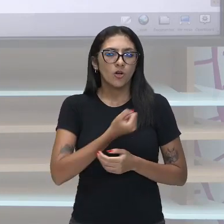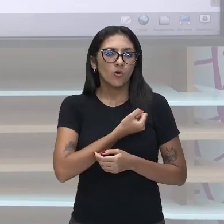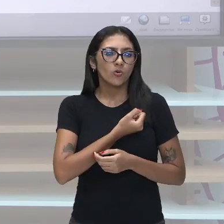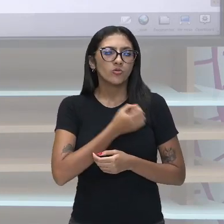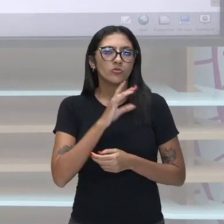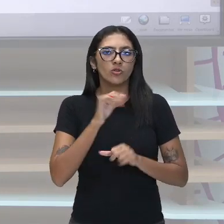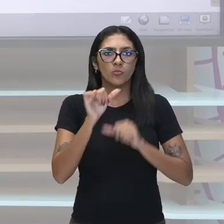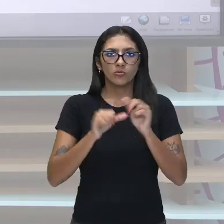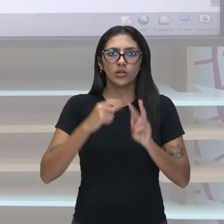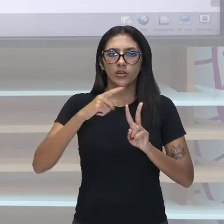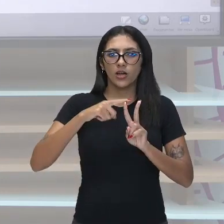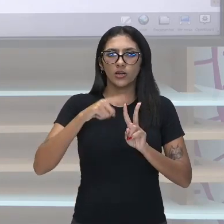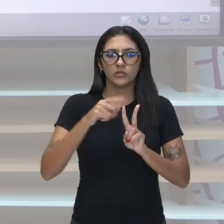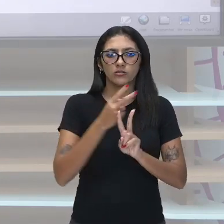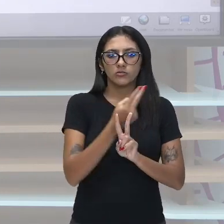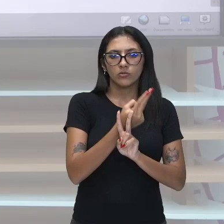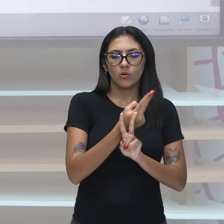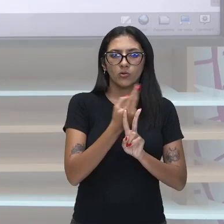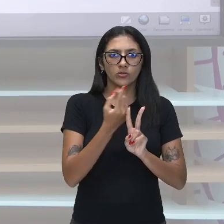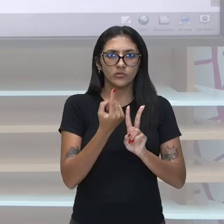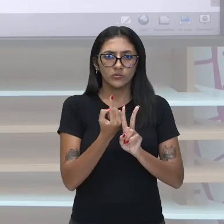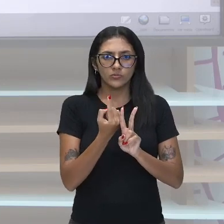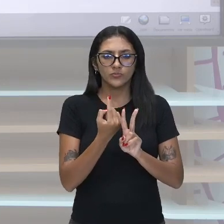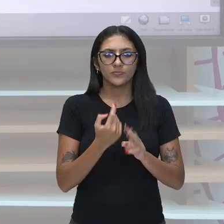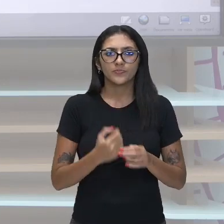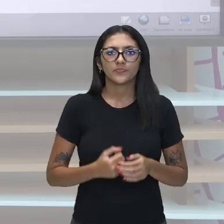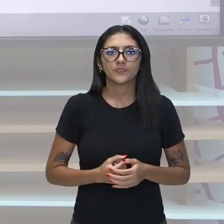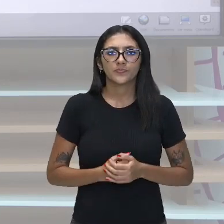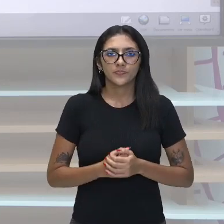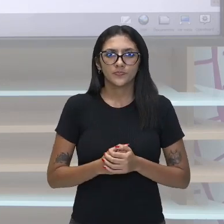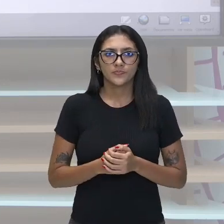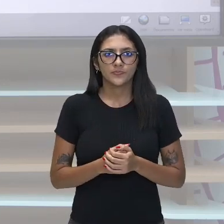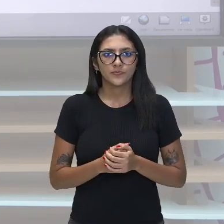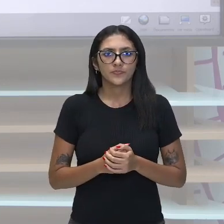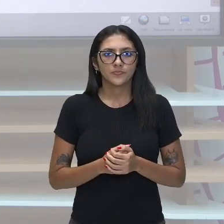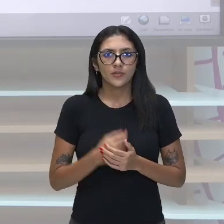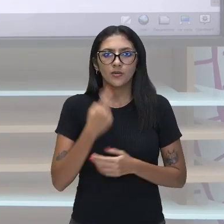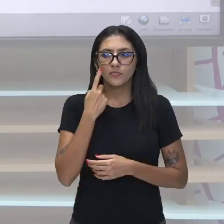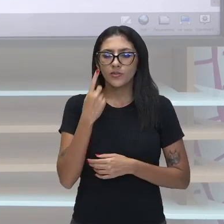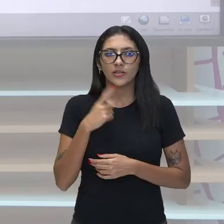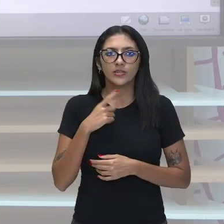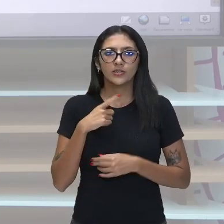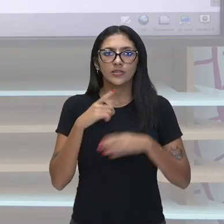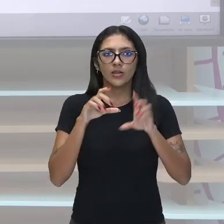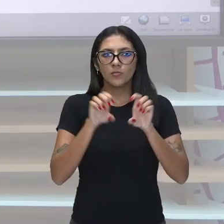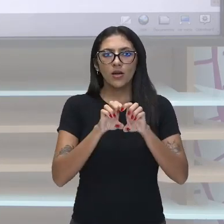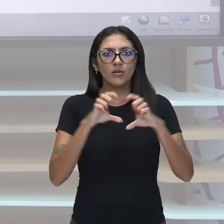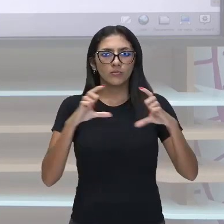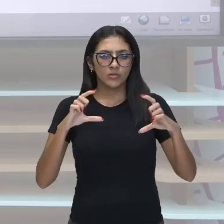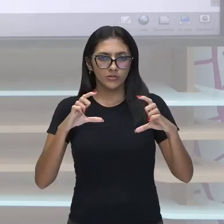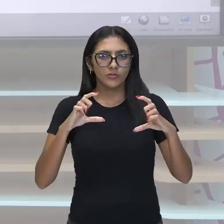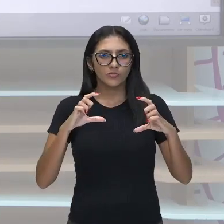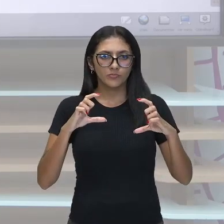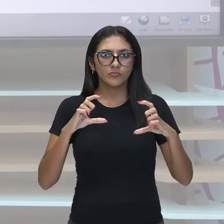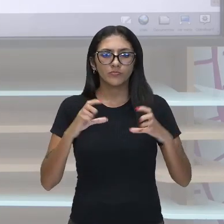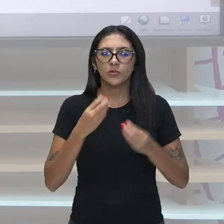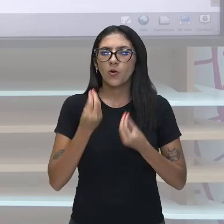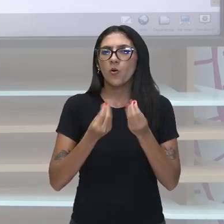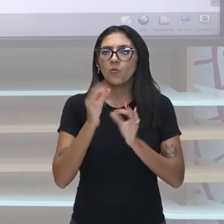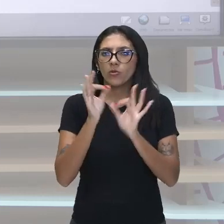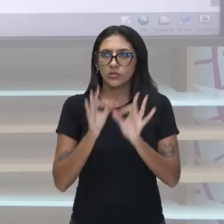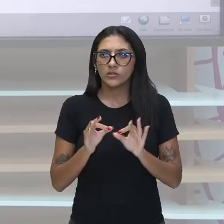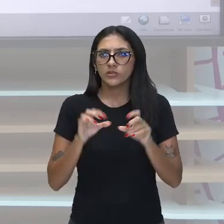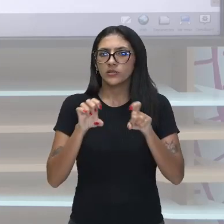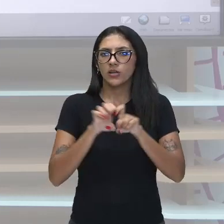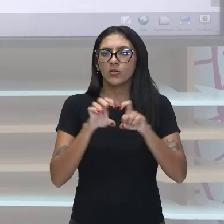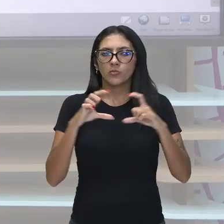aqui. Beleza? Feito isso, agora nós temos uma equação exponencial. Para resolver uma equação